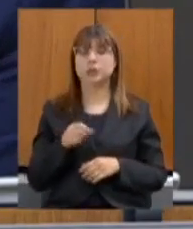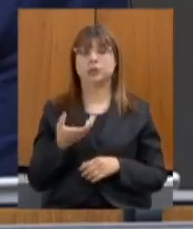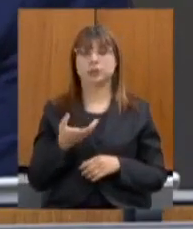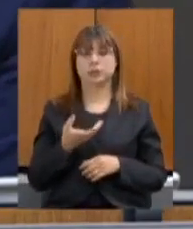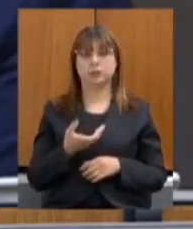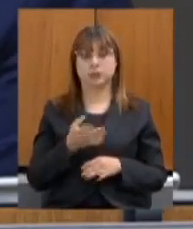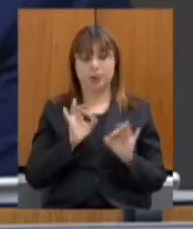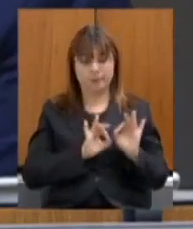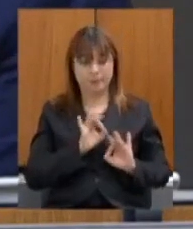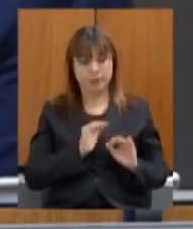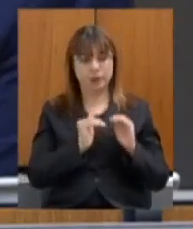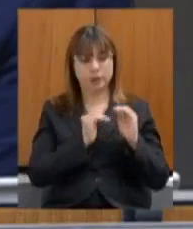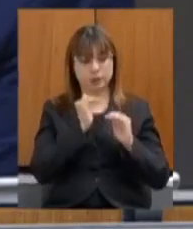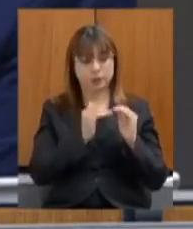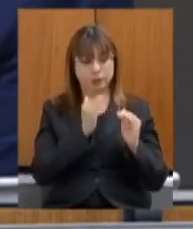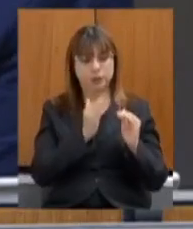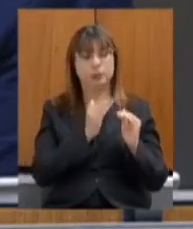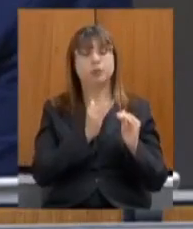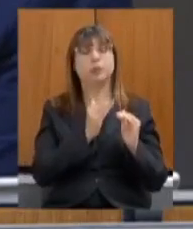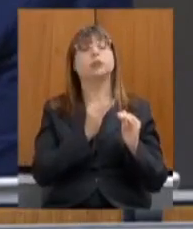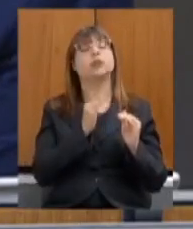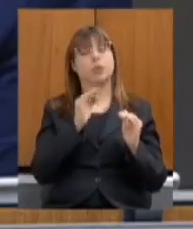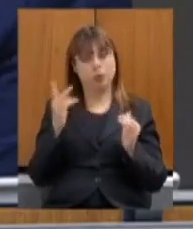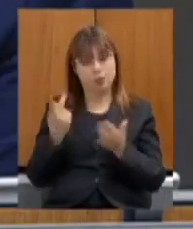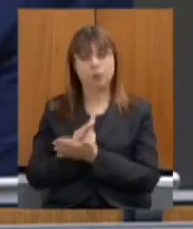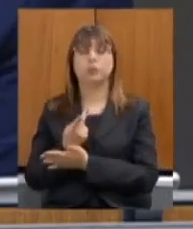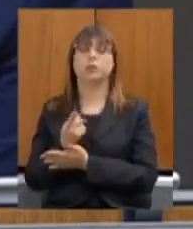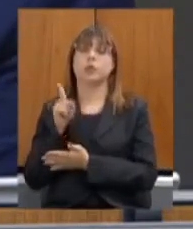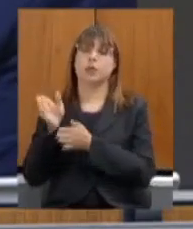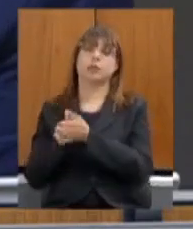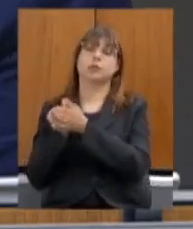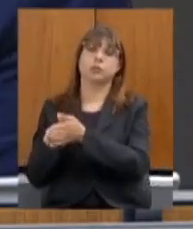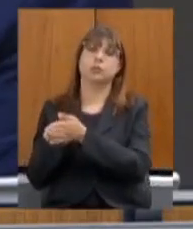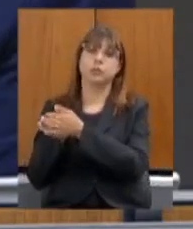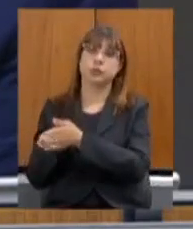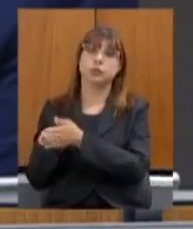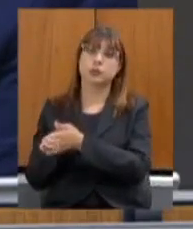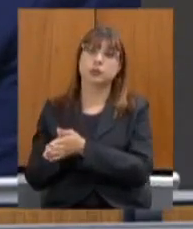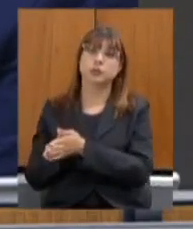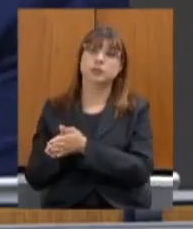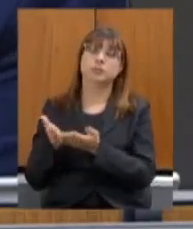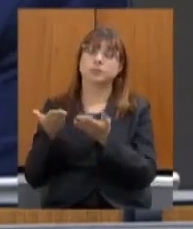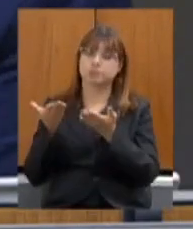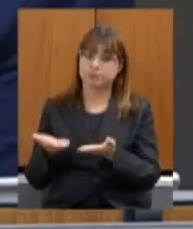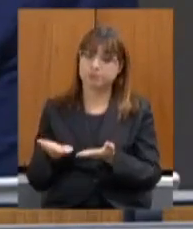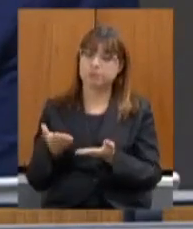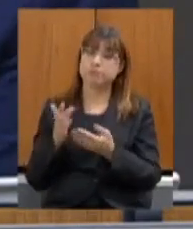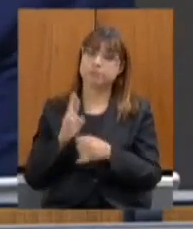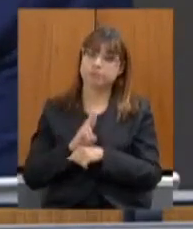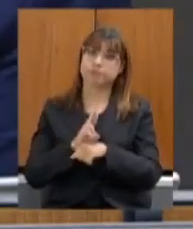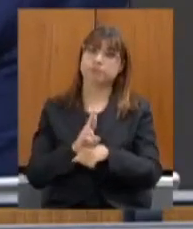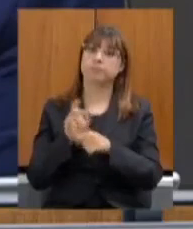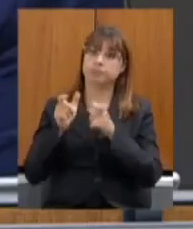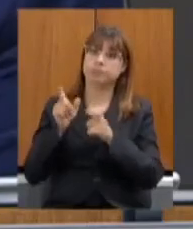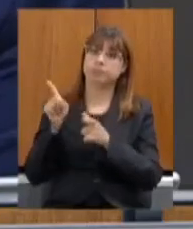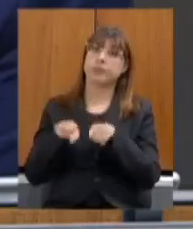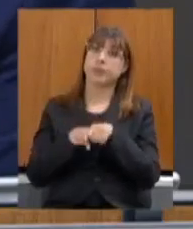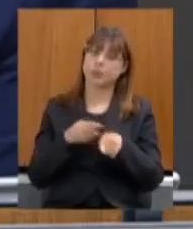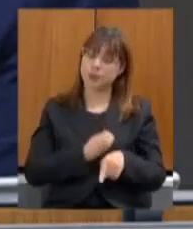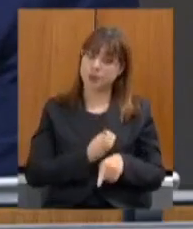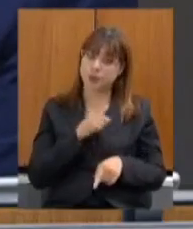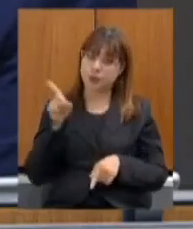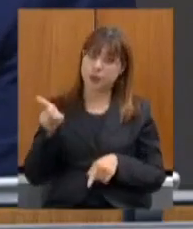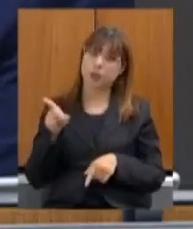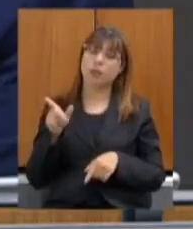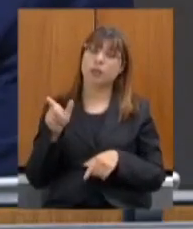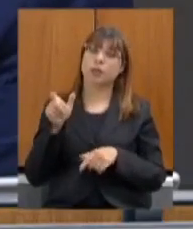um plano de desenvolvimento do Vale do Dekitonha. E de antemão, deputado, senhor, como legítimo, representante daquela região, morador da região,